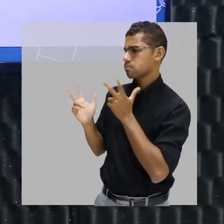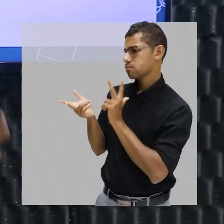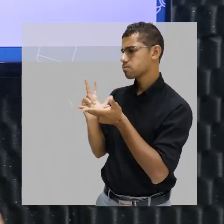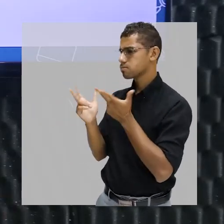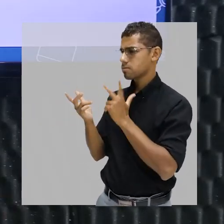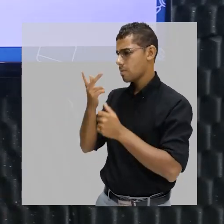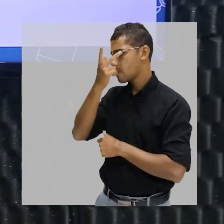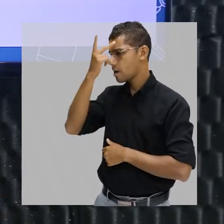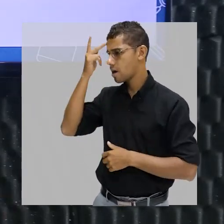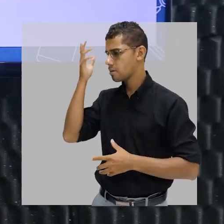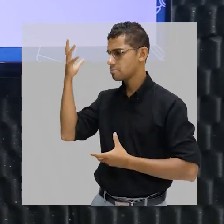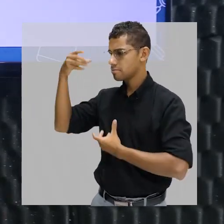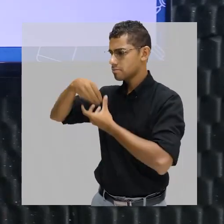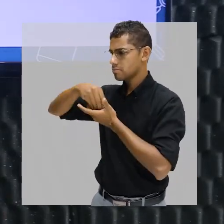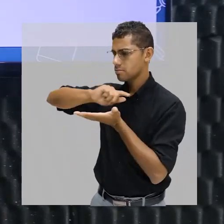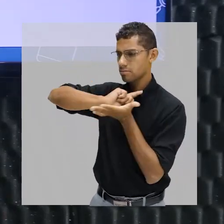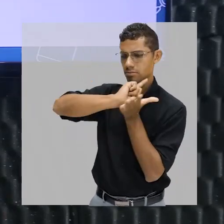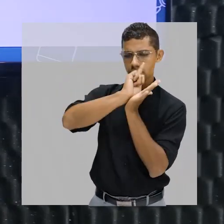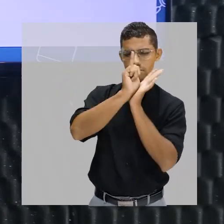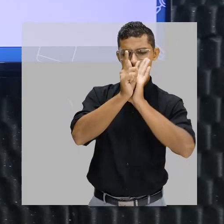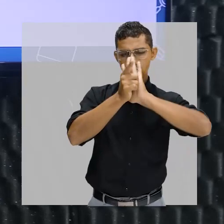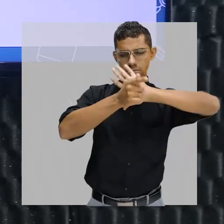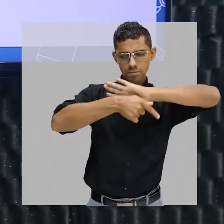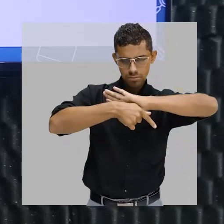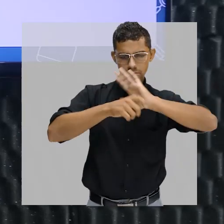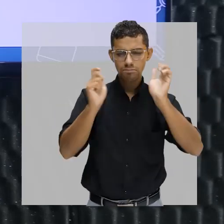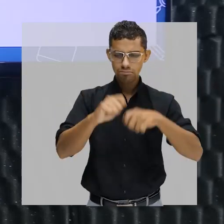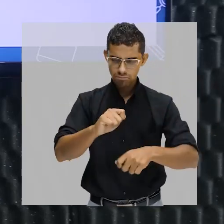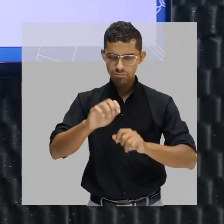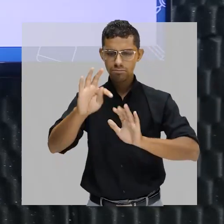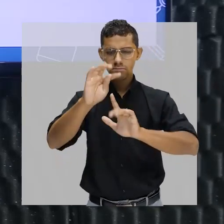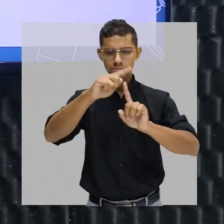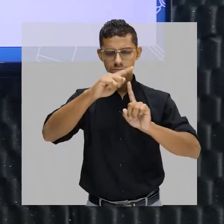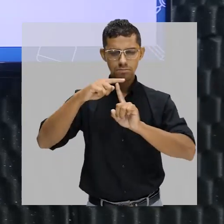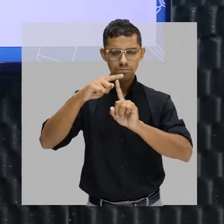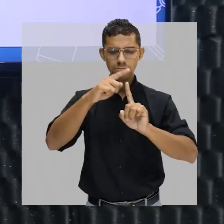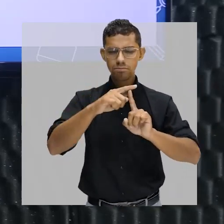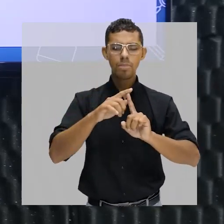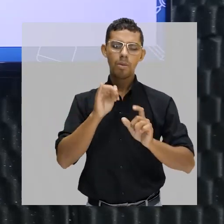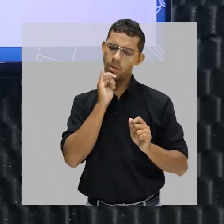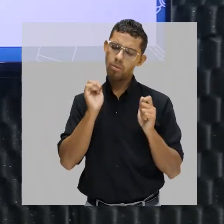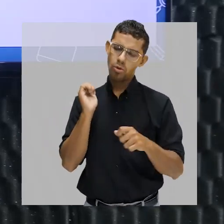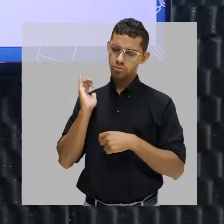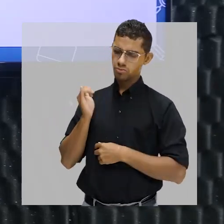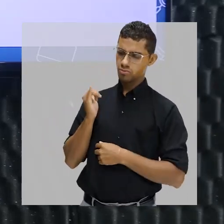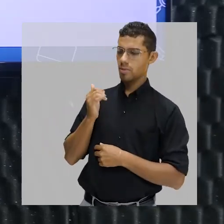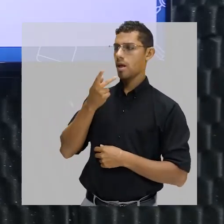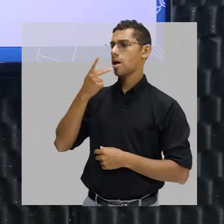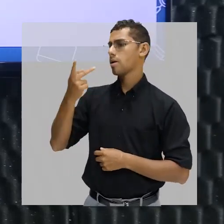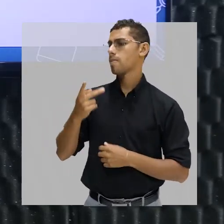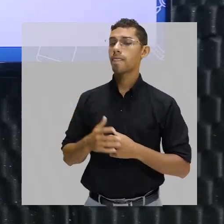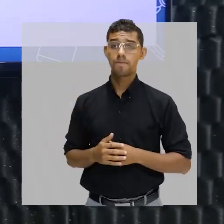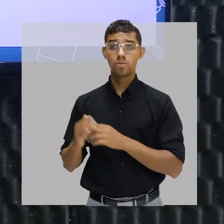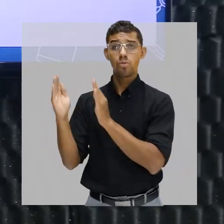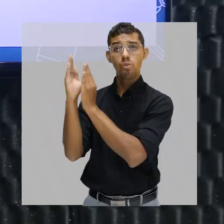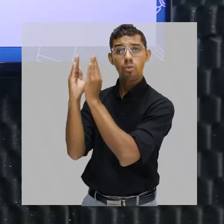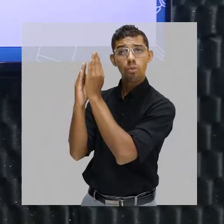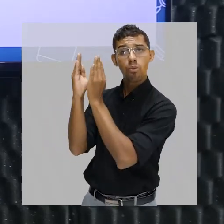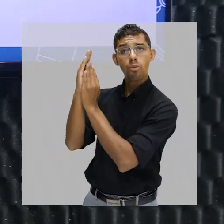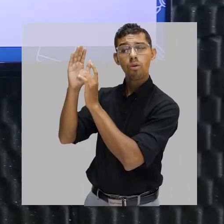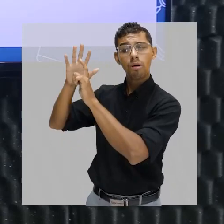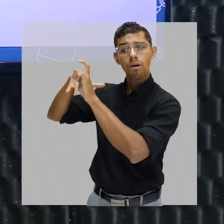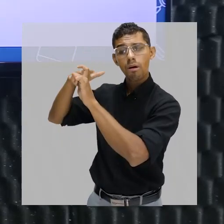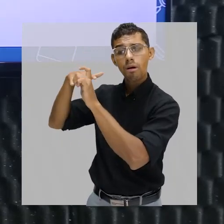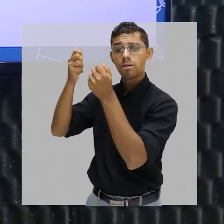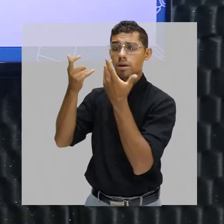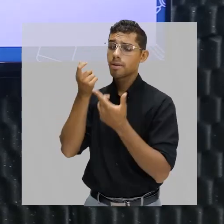estão dentro das tipologias. Por exemplo, eu posso narrar. Posso contar. Eu posso contar um conto, uma